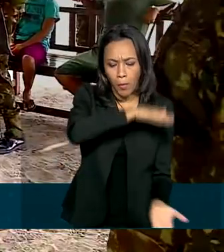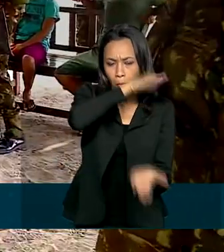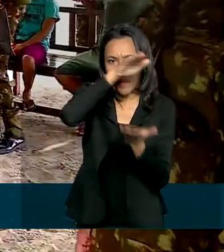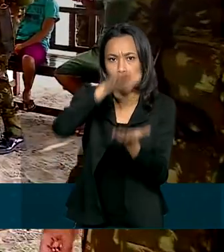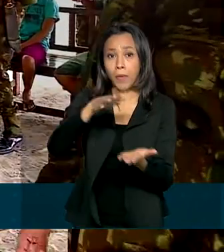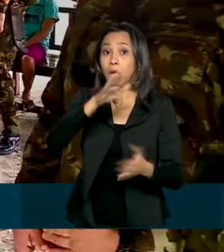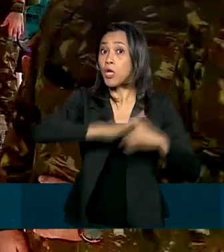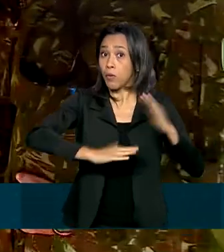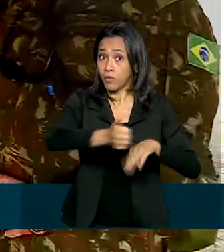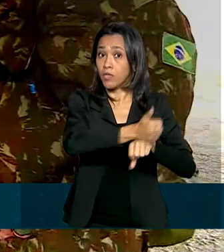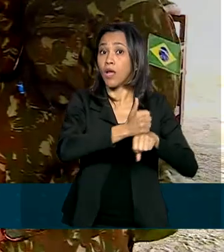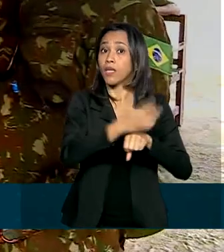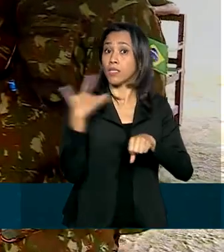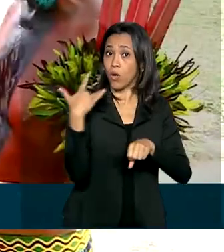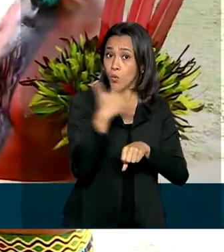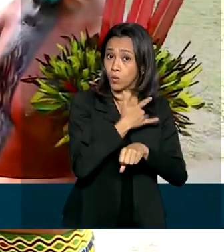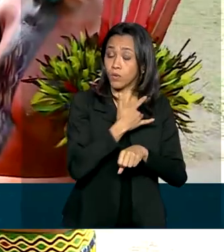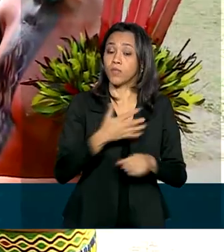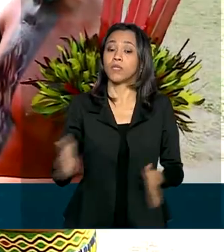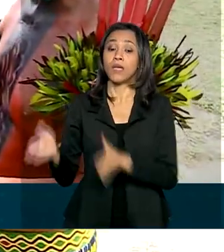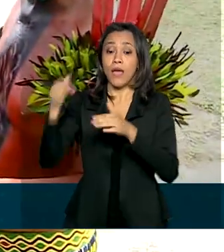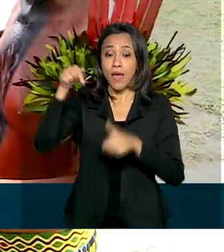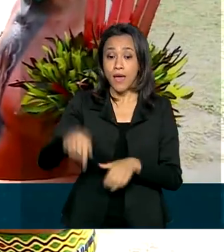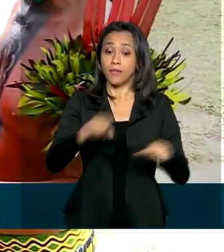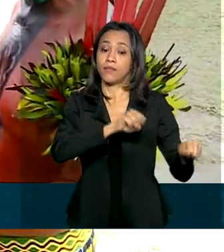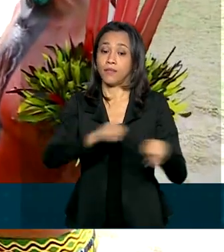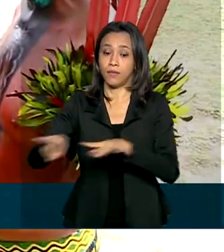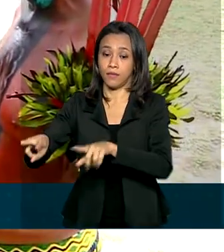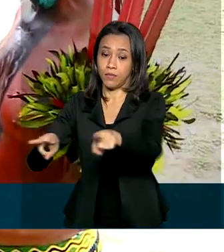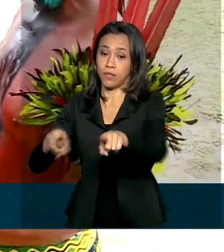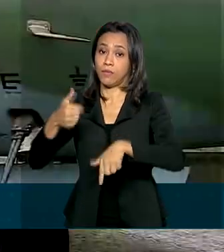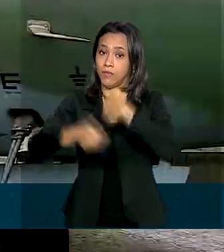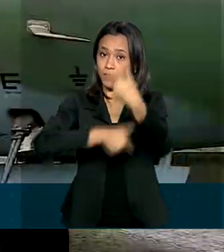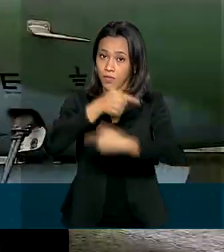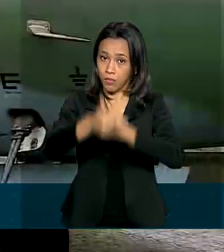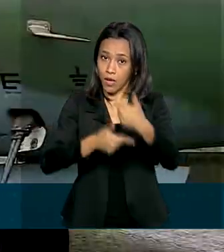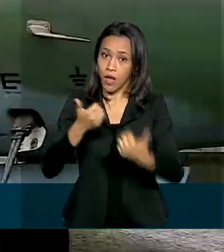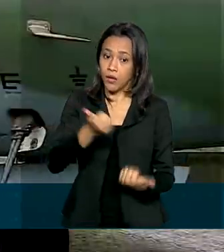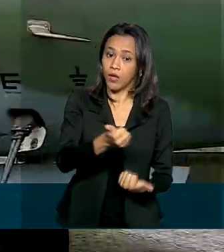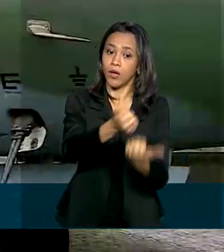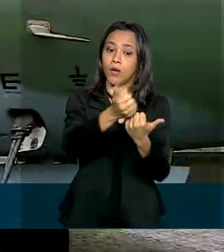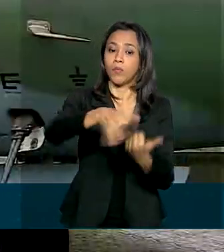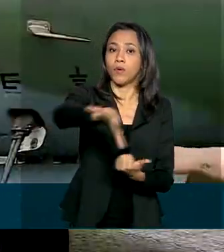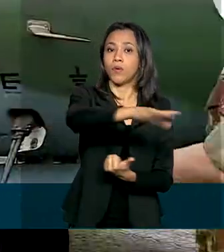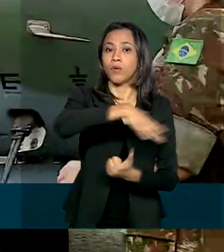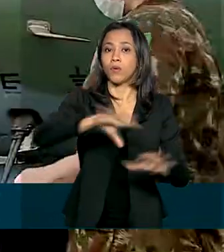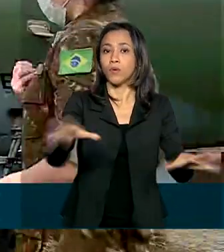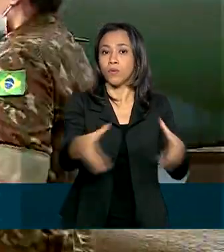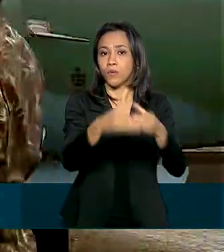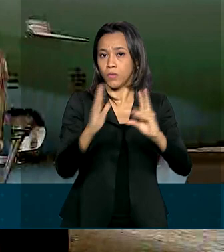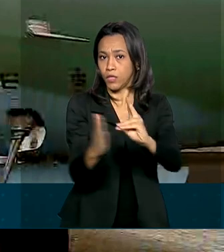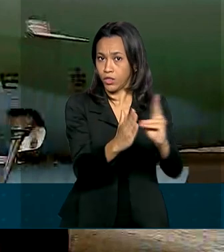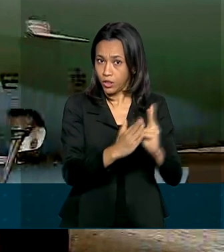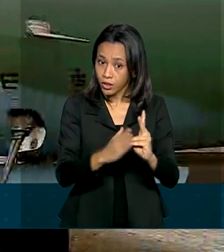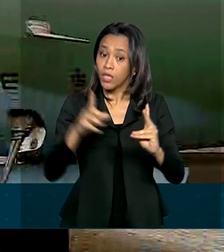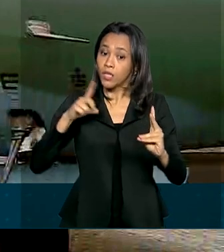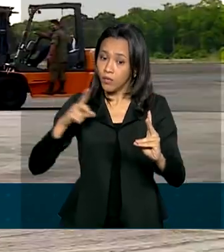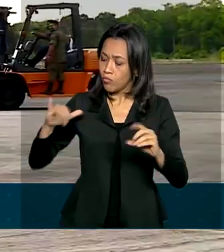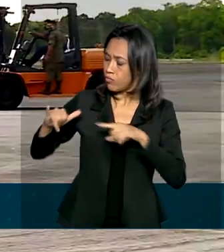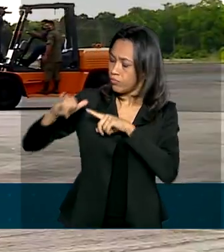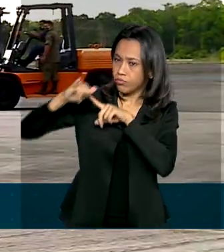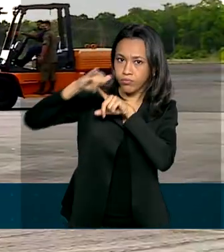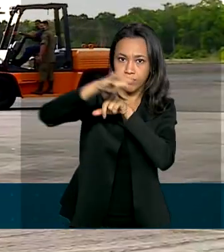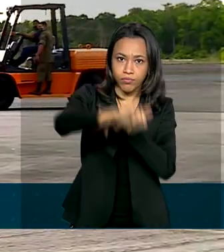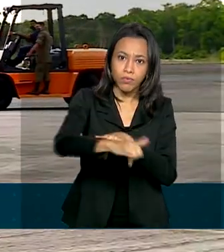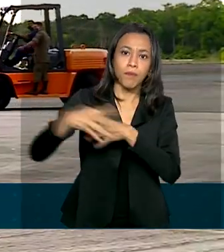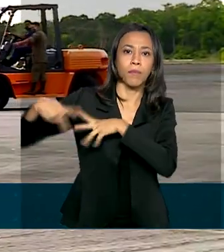Nesta semana, o trabalho dos militares é junto aos indígenas no Amazonas. A Força Aérea Brasileira disponibilizou o transporte dos profissionais